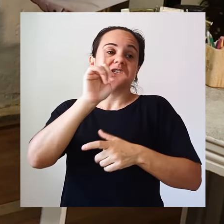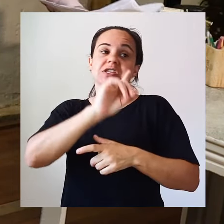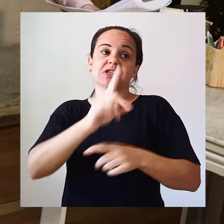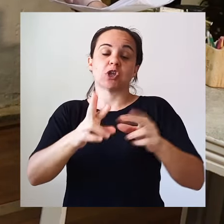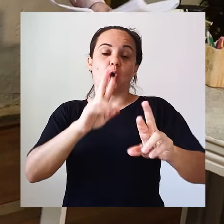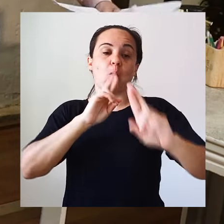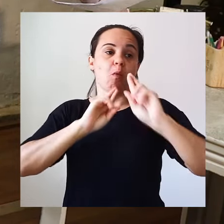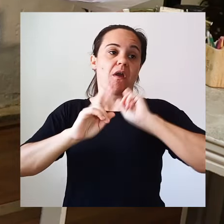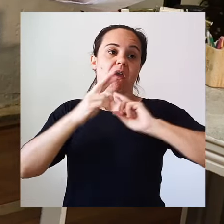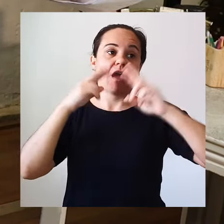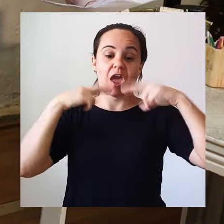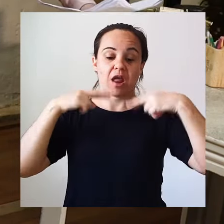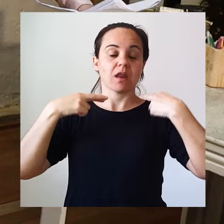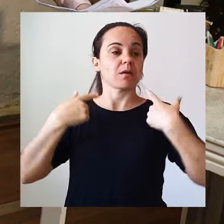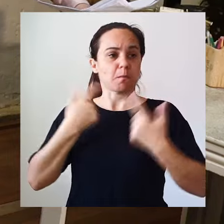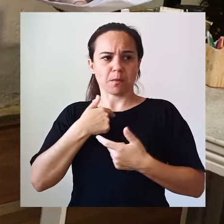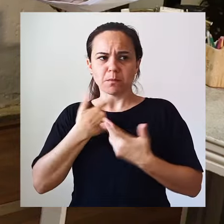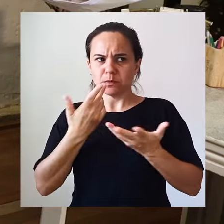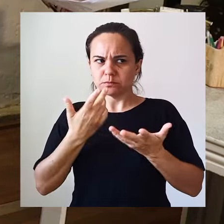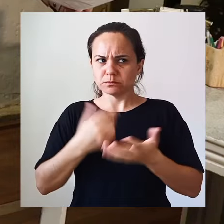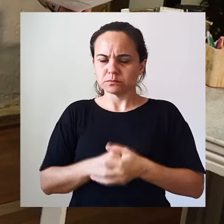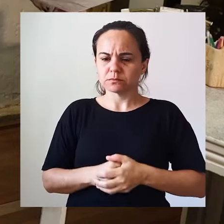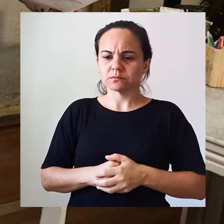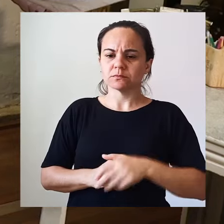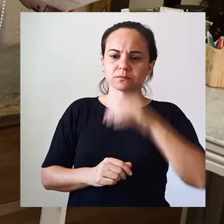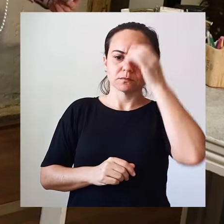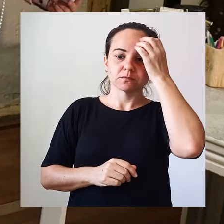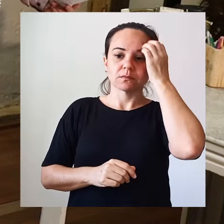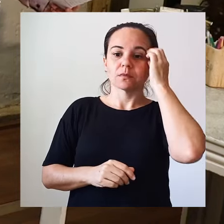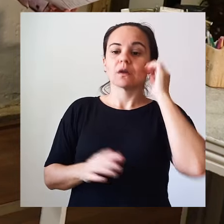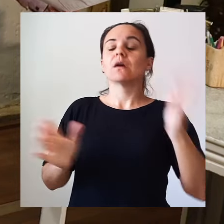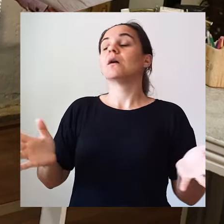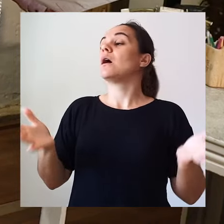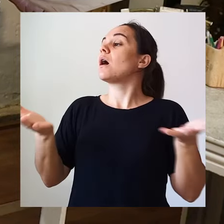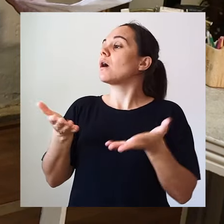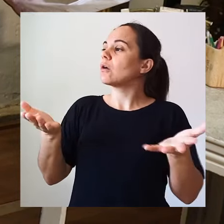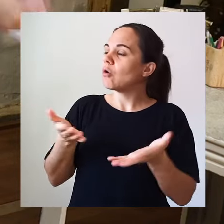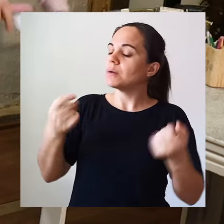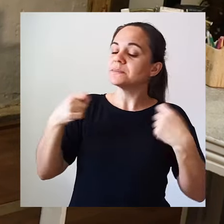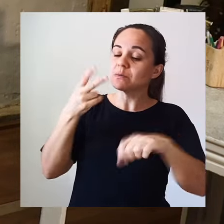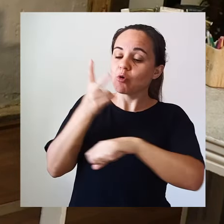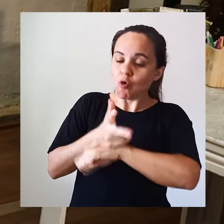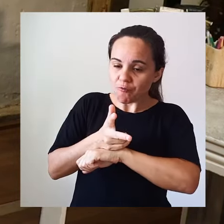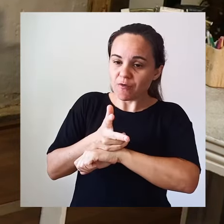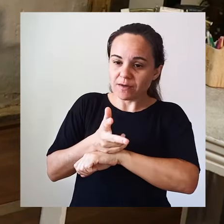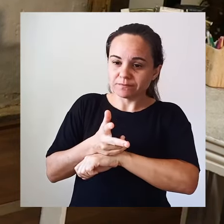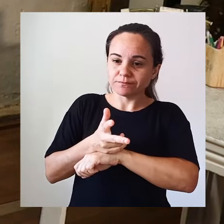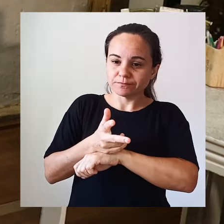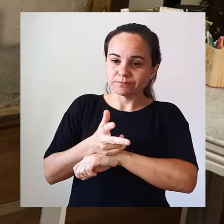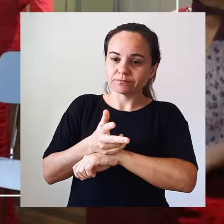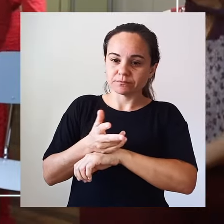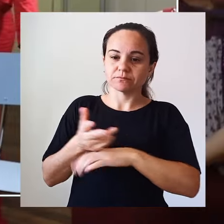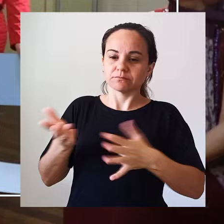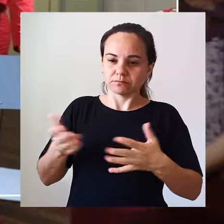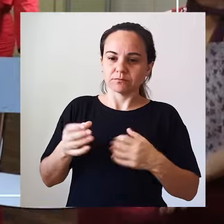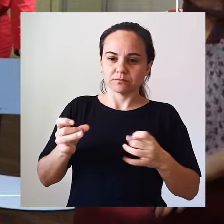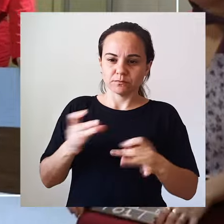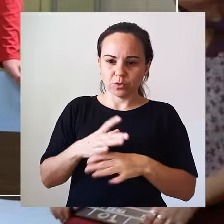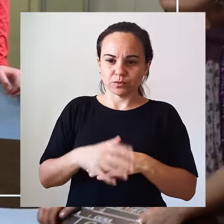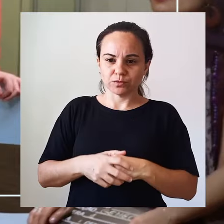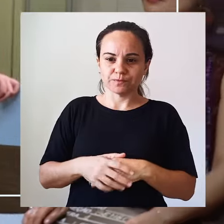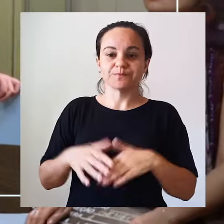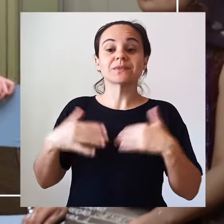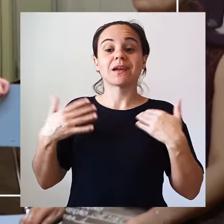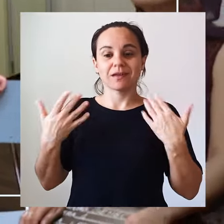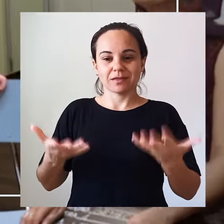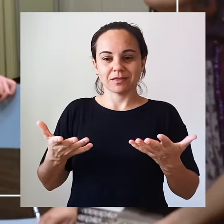gravar nós. Tá pronta, Floresci? Sim. Parei. Vamos lá, é a cena da terrível notícia. Gravando. Tá, daí